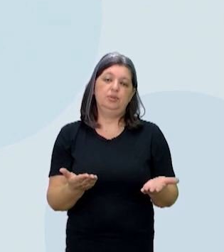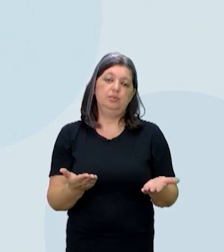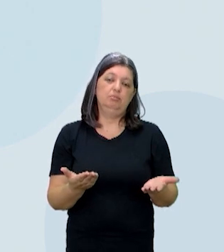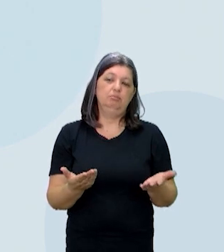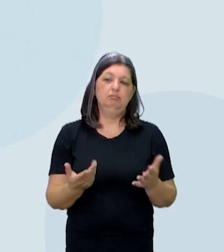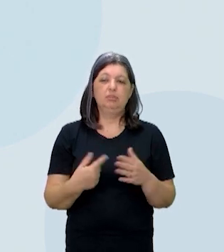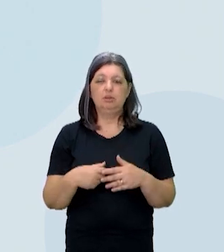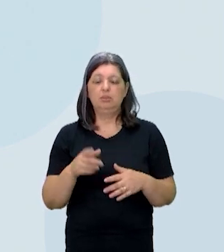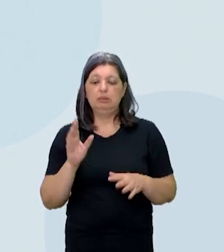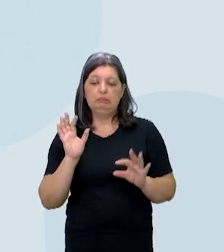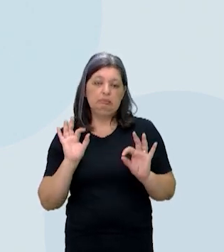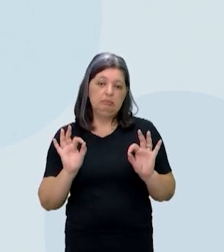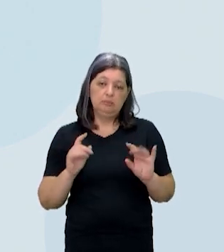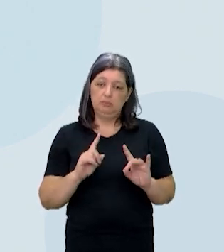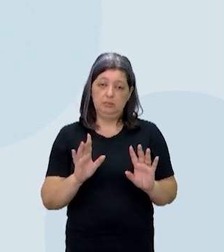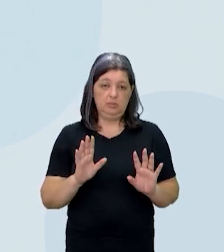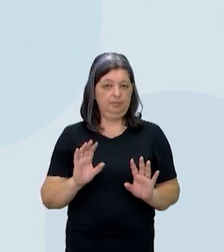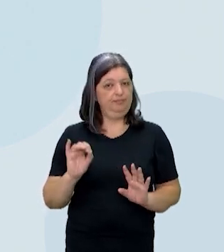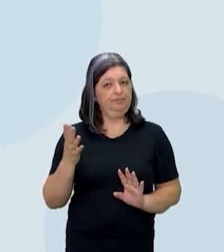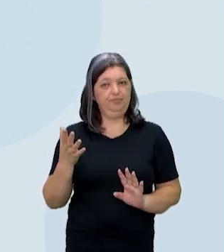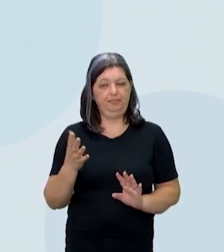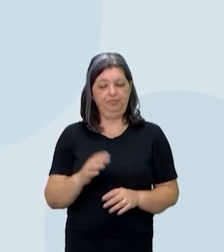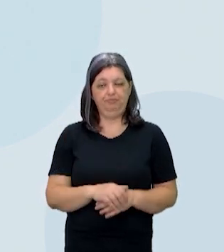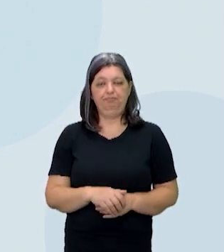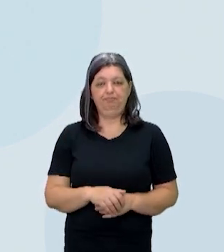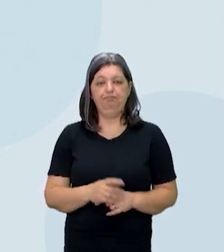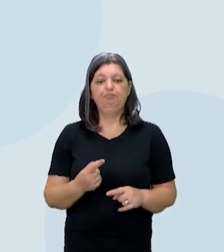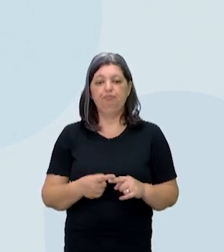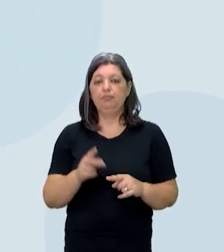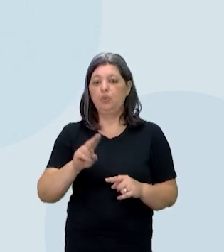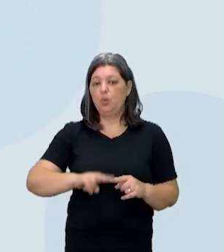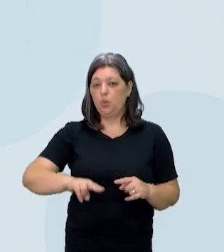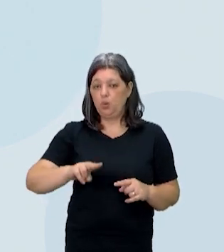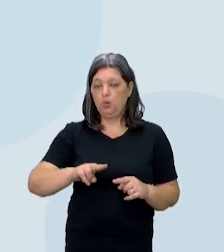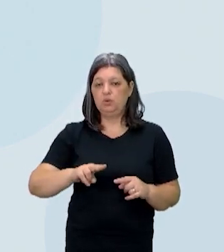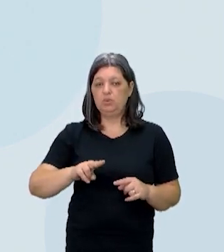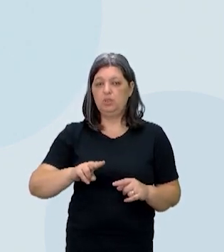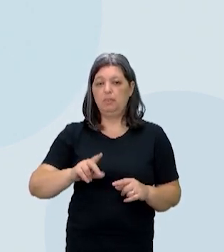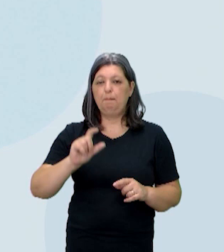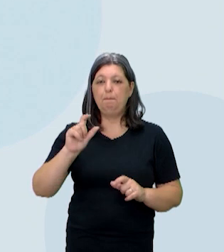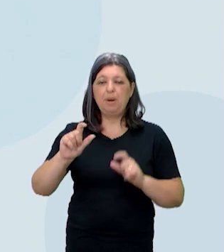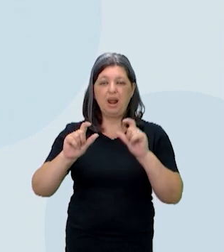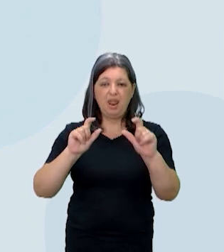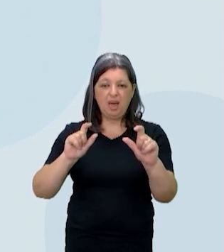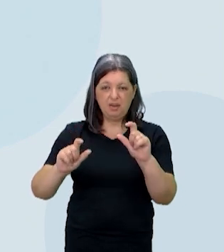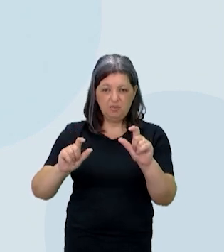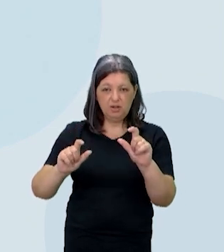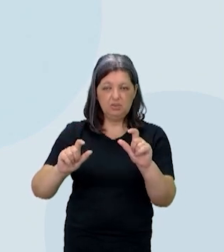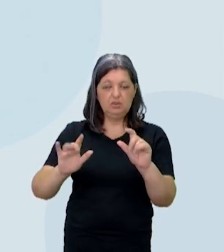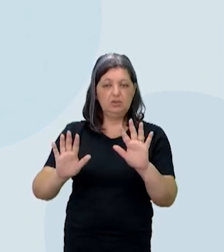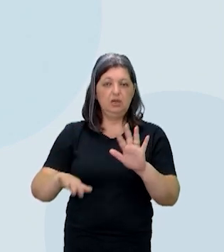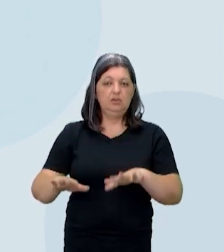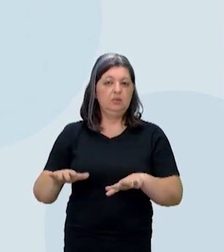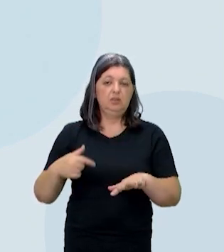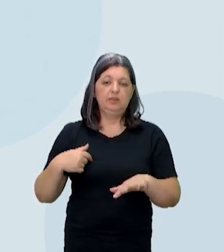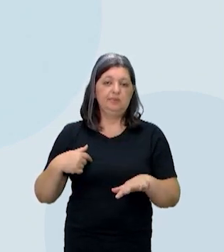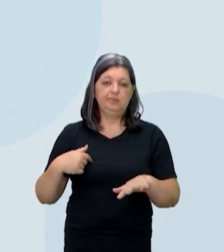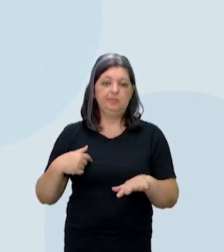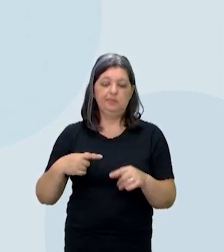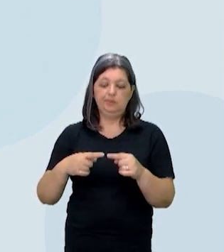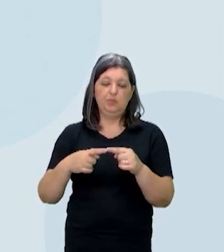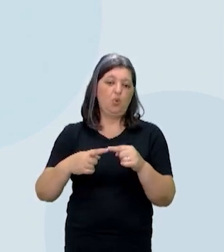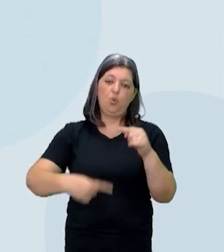de dedos, mas não é bem isso que acontece. Ele usa algumas falas que poderiam fugir